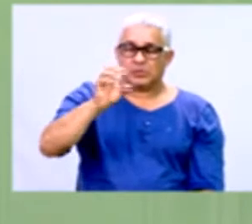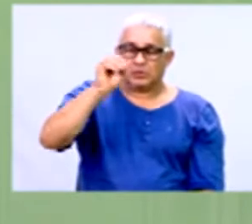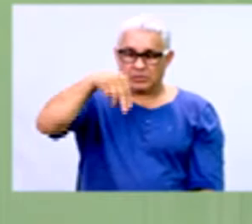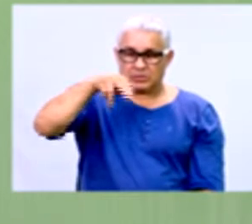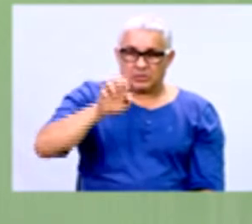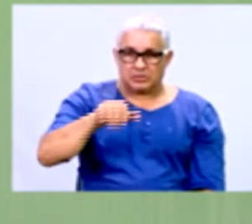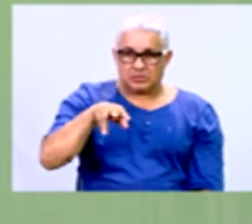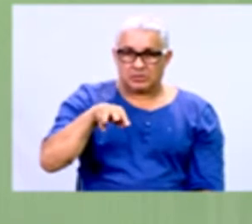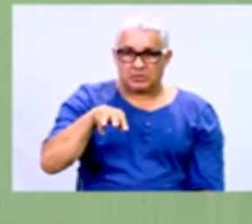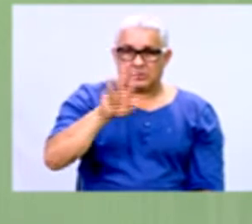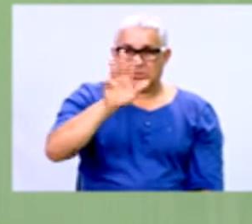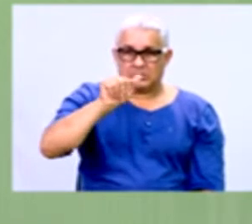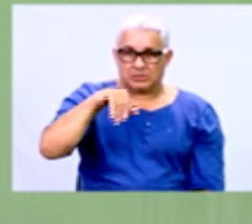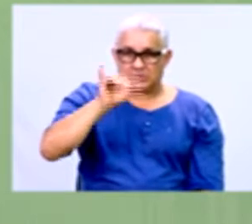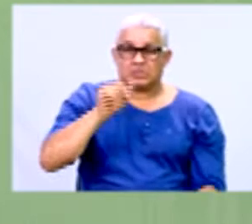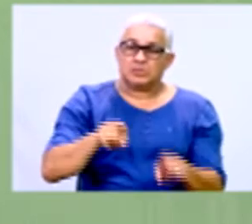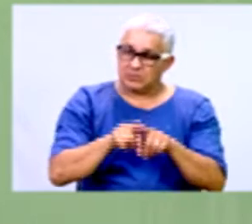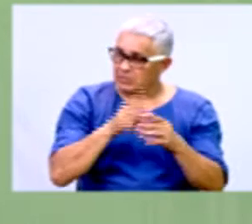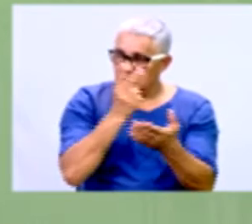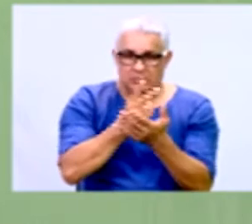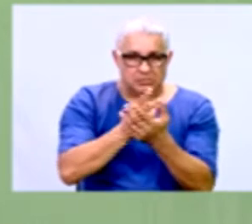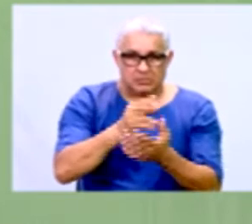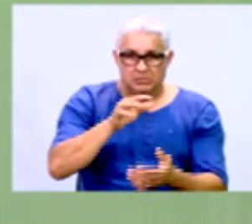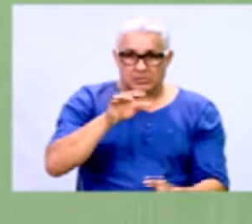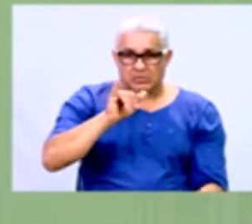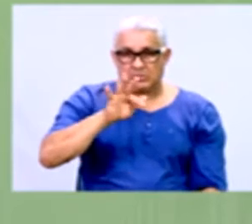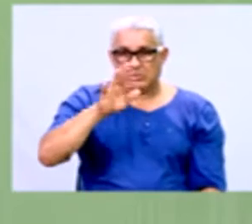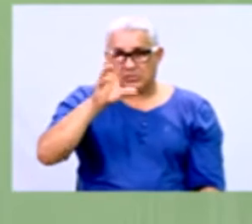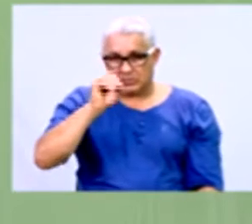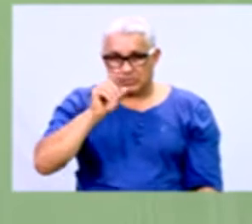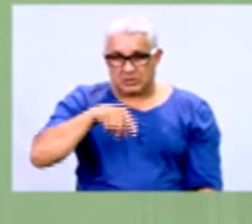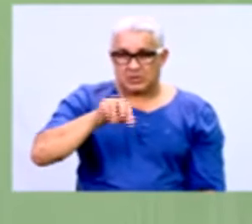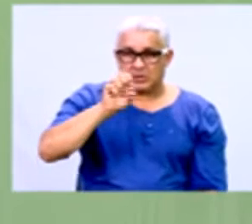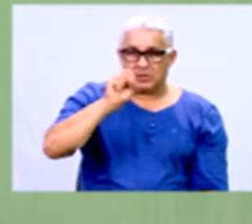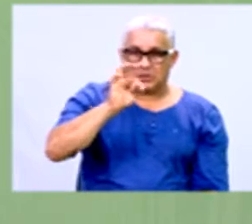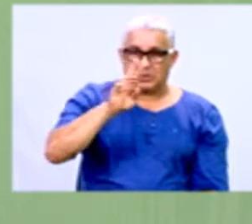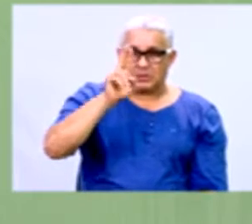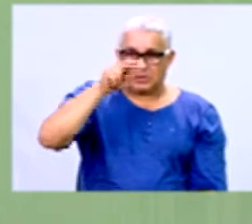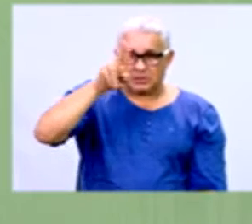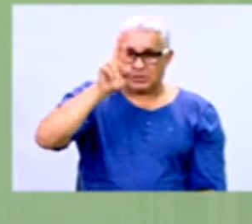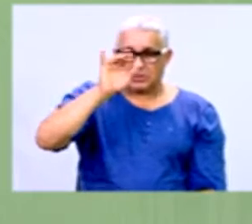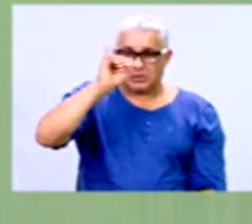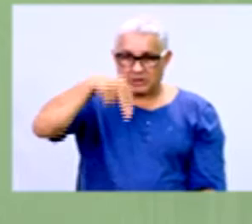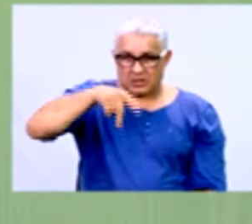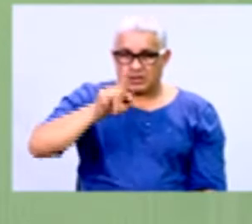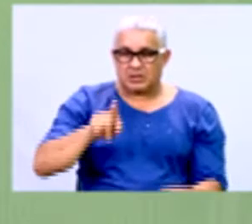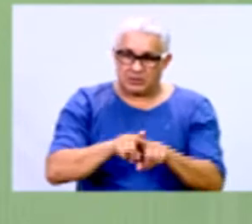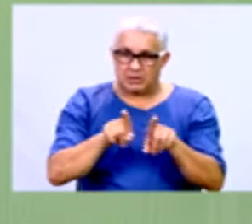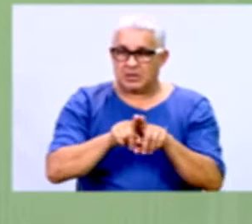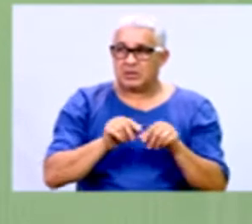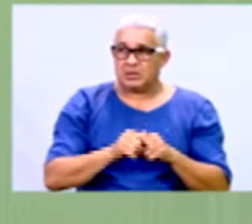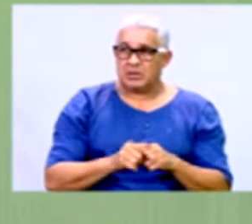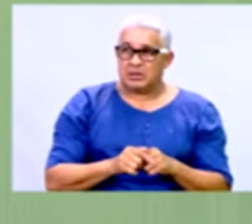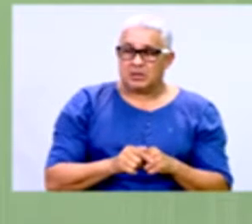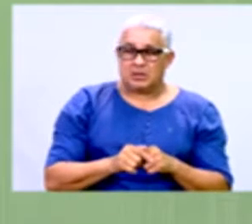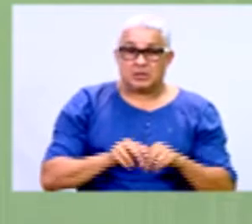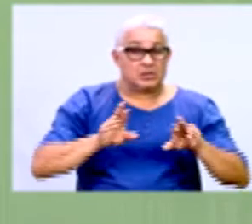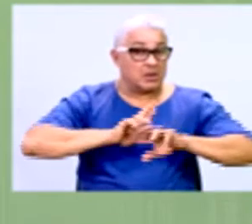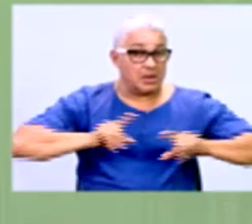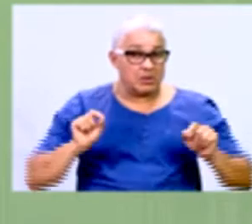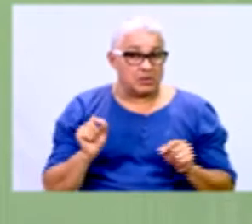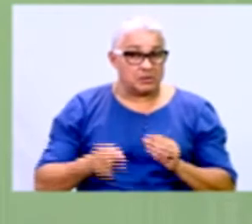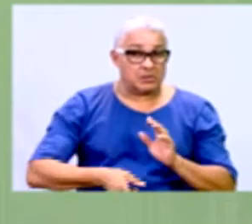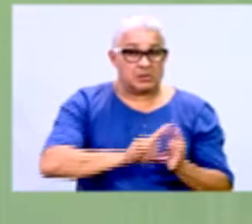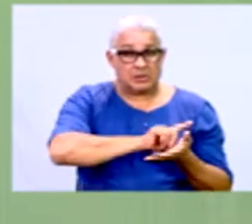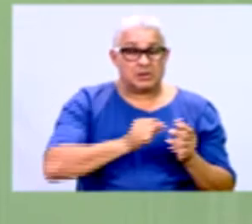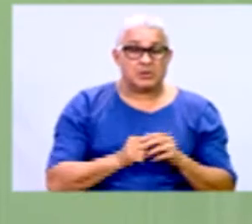temos aí também a palavrinha IFRO, entre parênteses, que é uma string armazenada na variável nome instituição. Para isso, né, diferente da